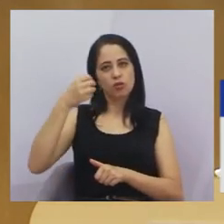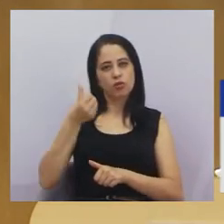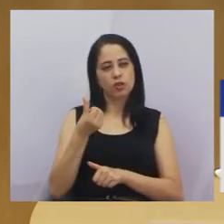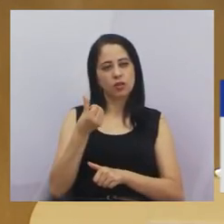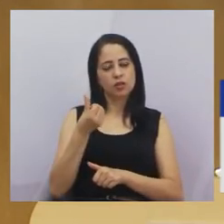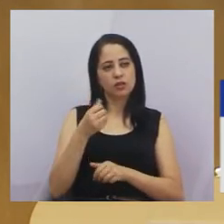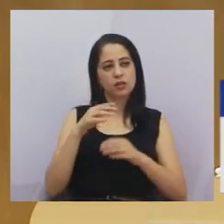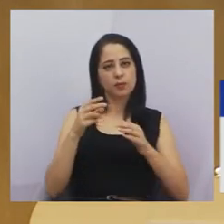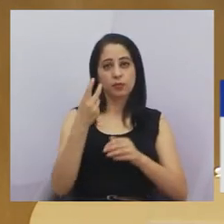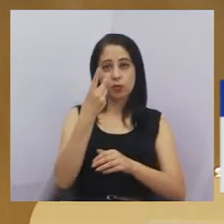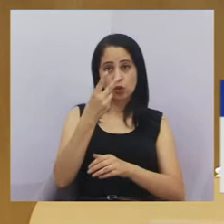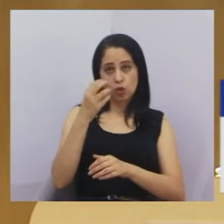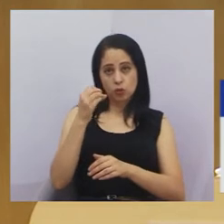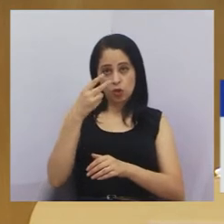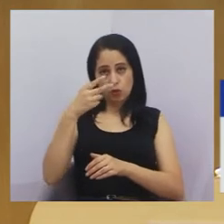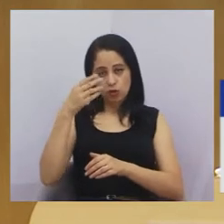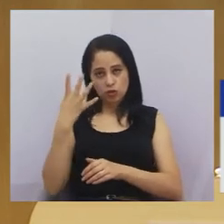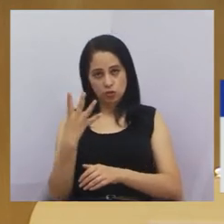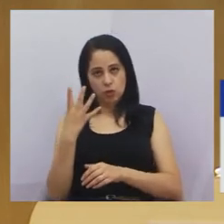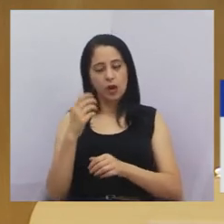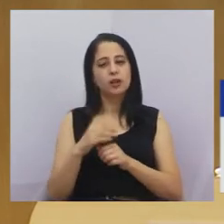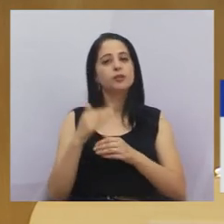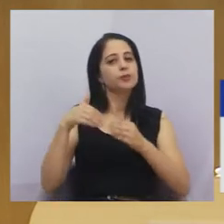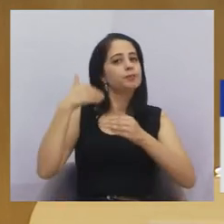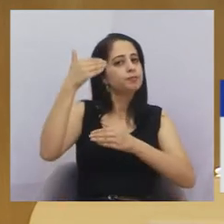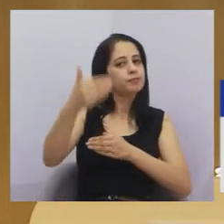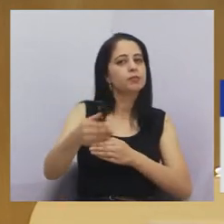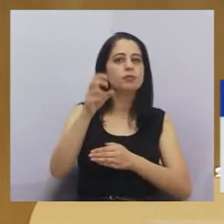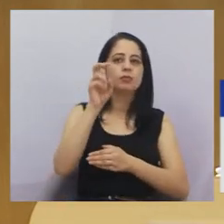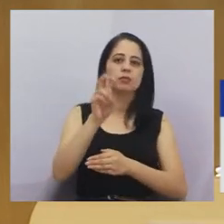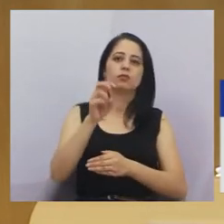R$ 515.681,96. E em 2024, passará